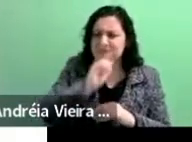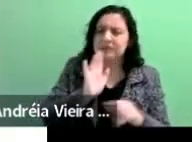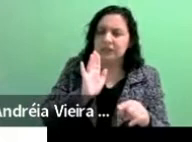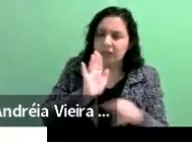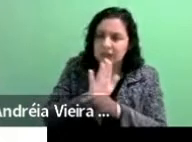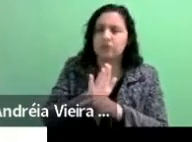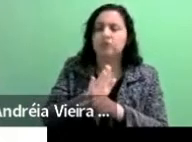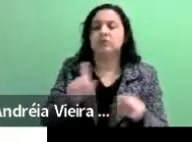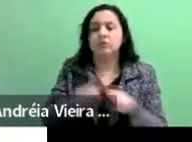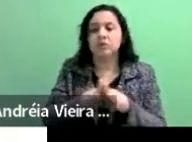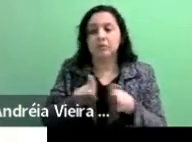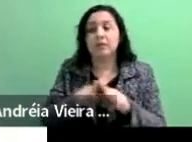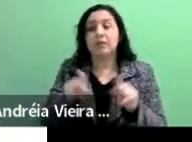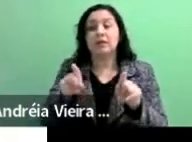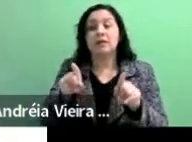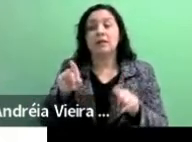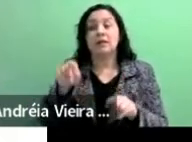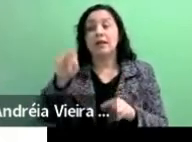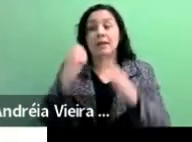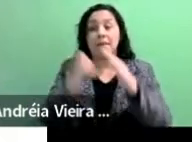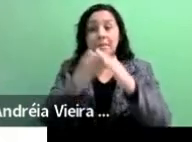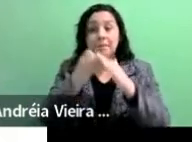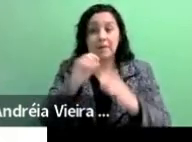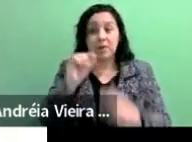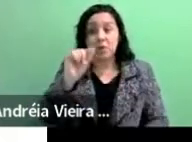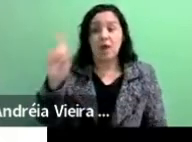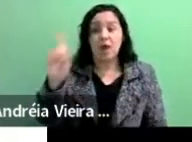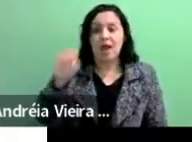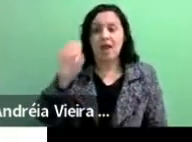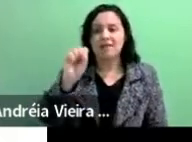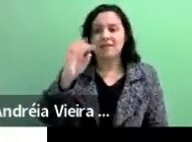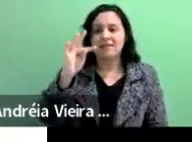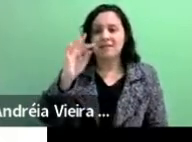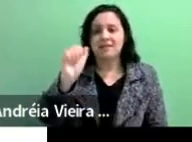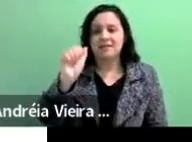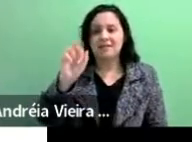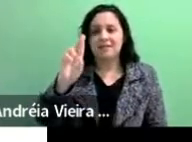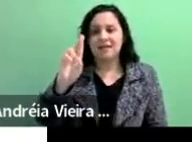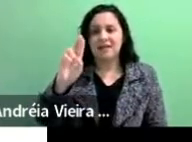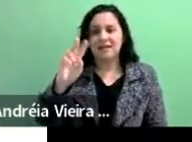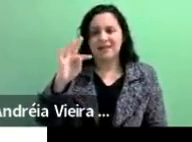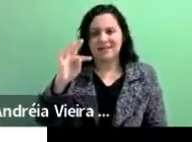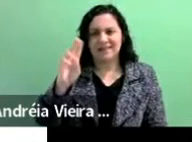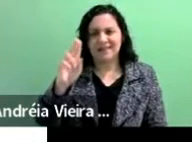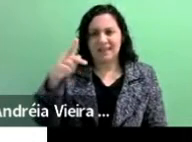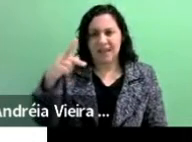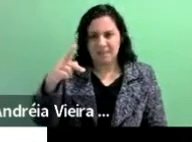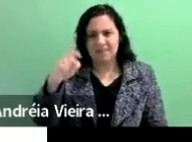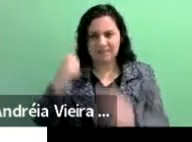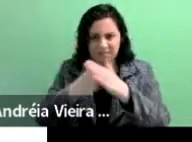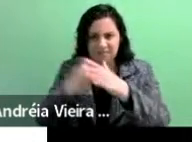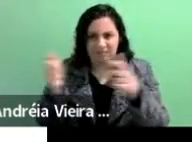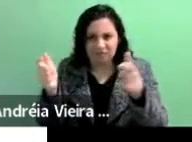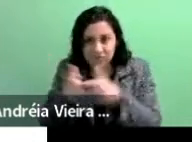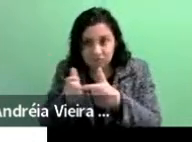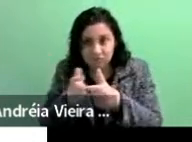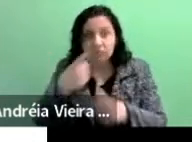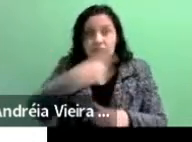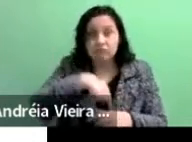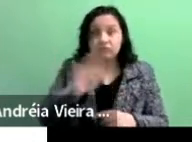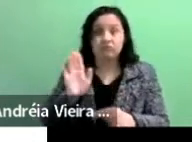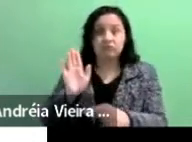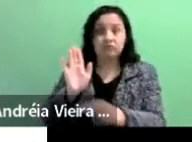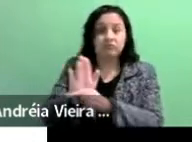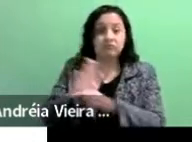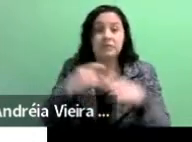a empresas como startups que chegaram na última década com tudo. Então, você precisa de instrumentos adequados à realidade